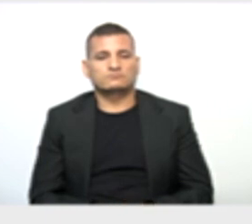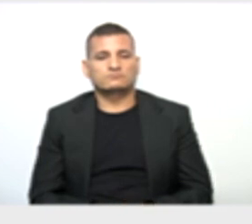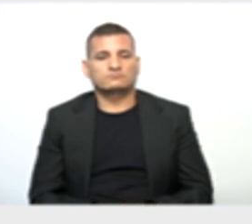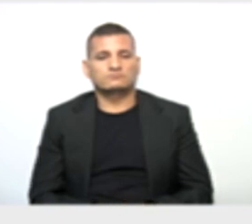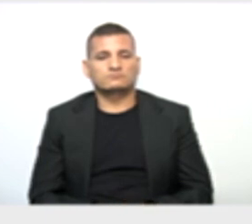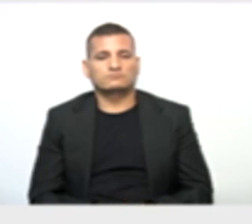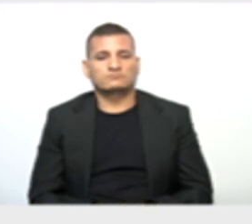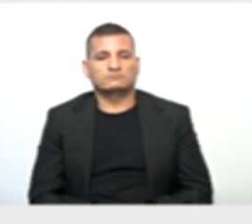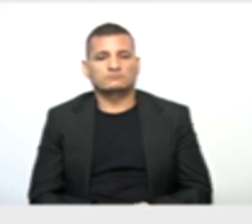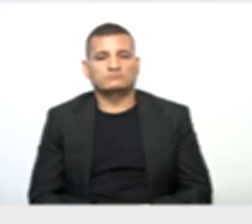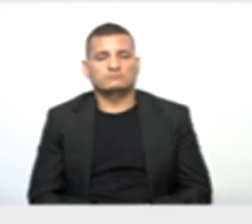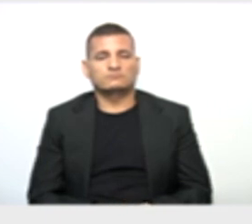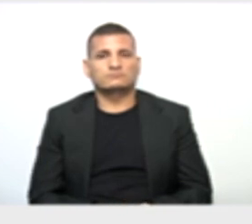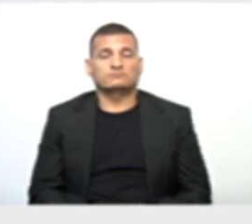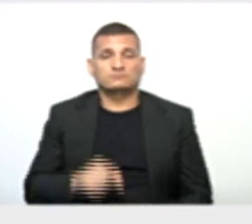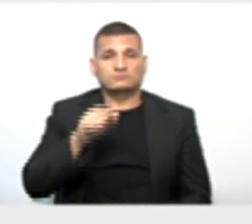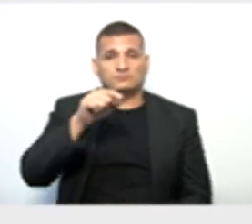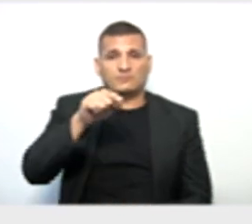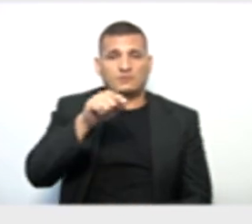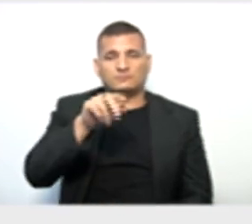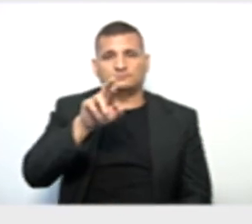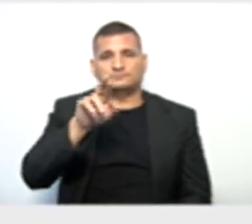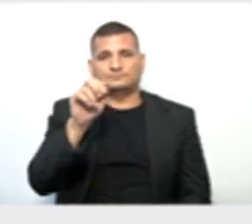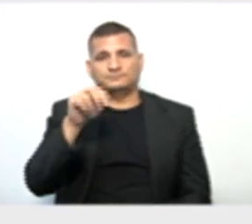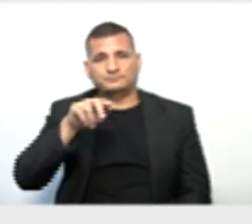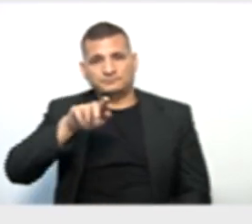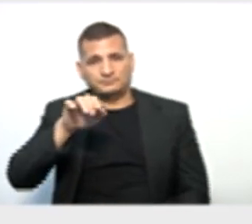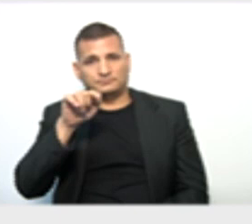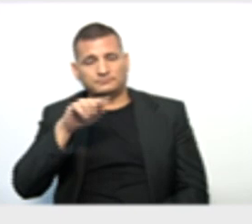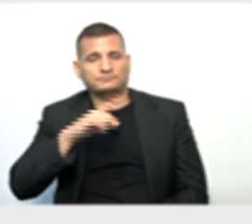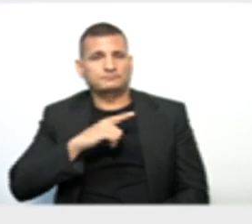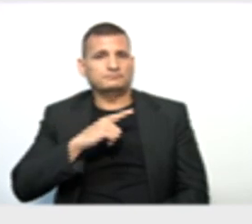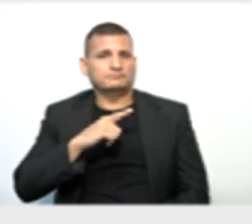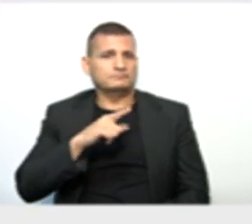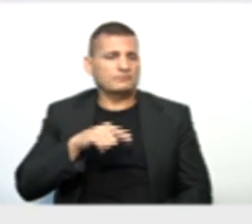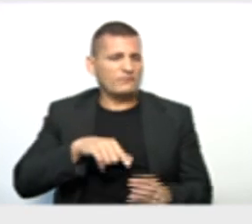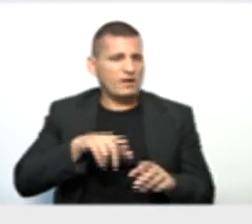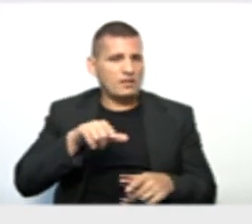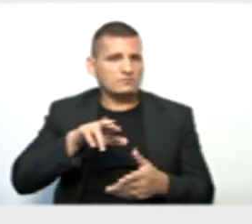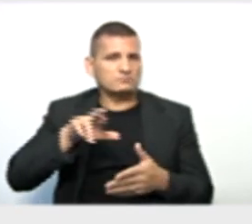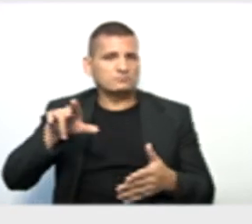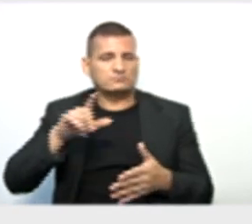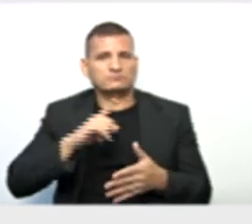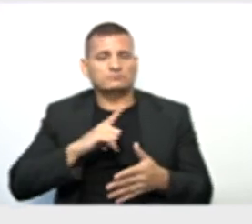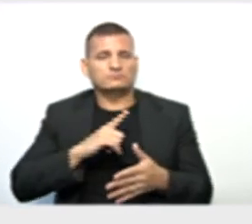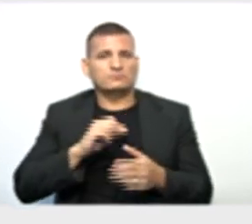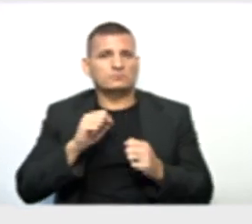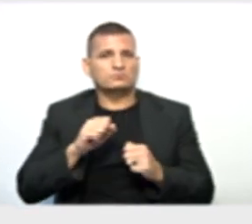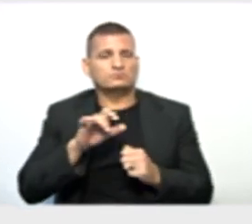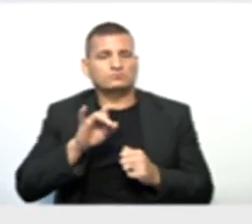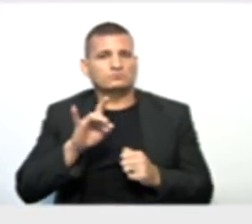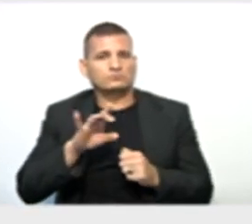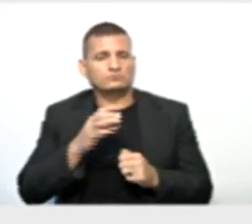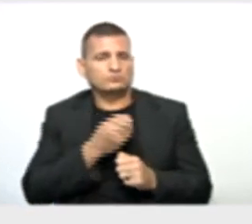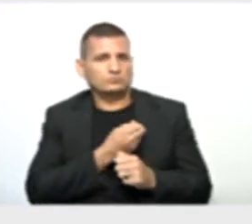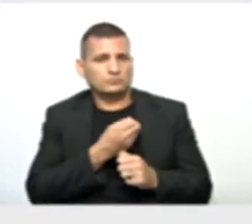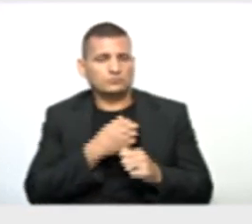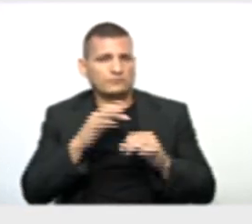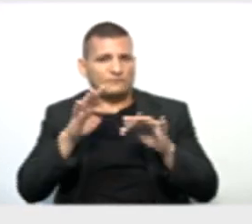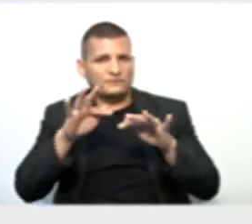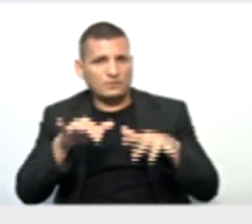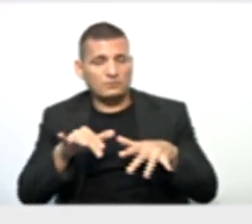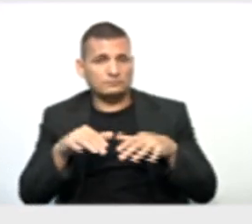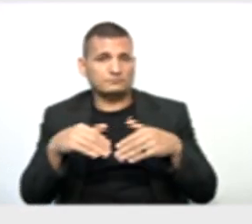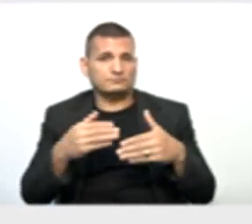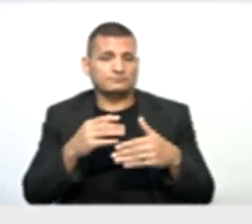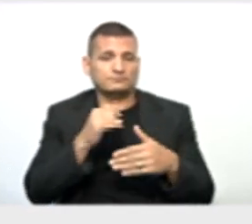Então, aqui, o range, ele tem essa variação. Eu posso especificar somente o valor final. Então, quando eu coloco só um